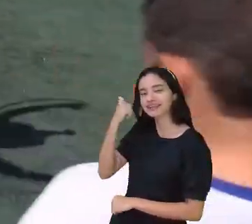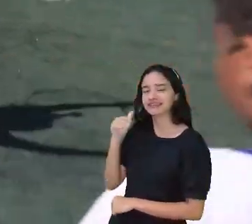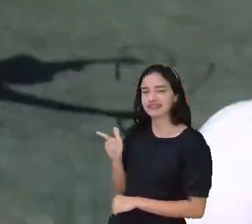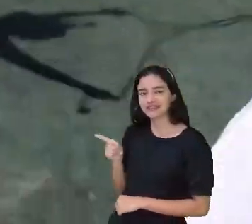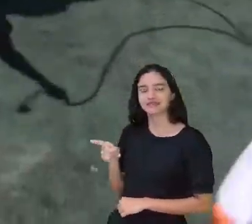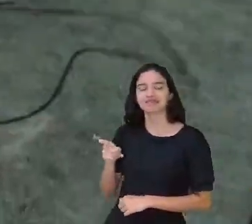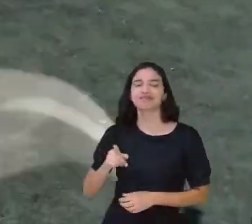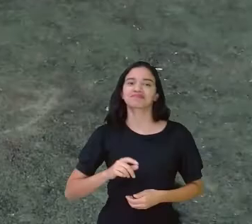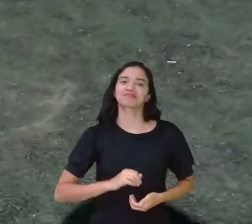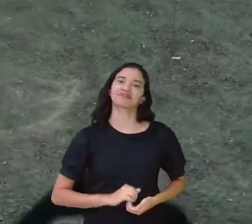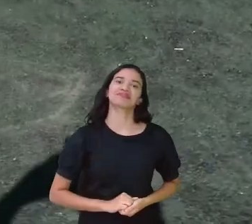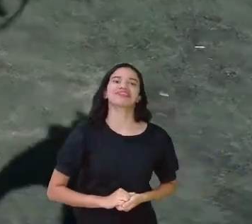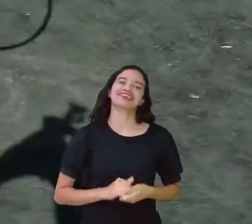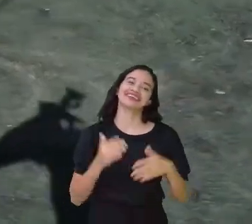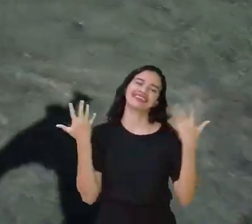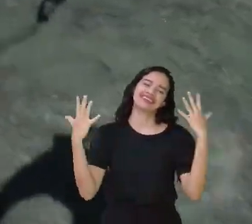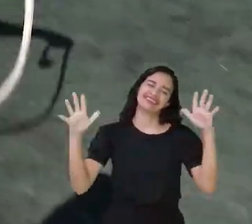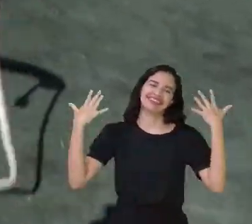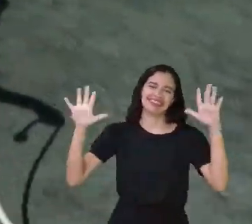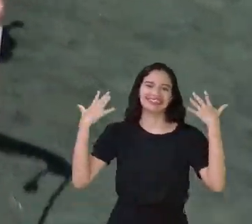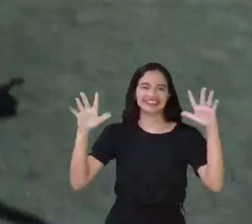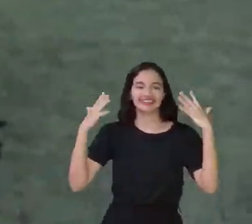Ela sabe.